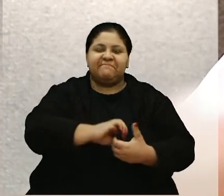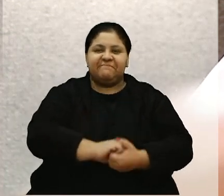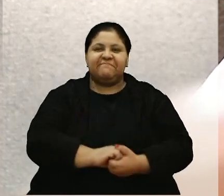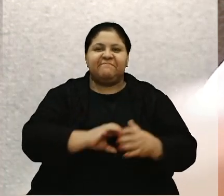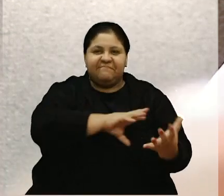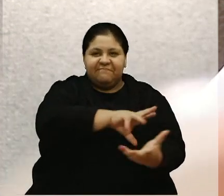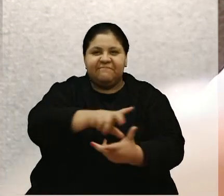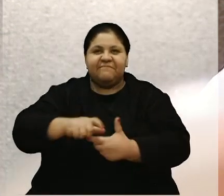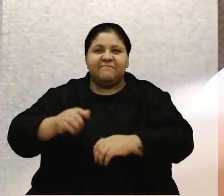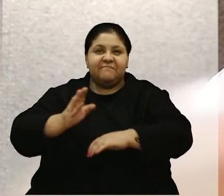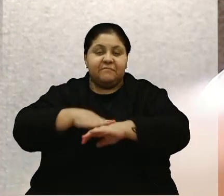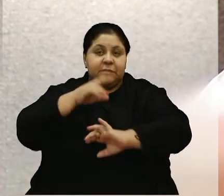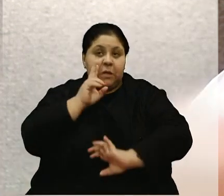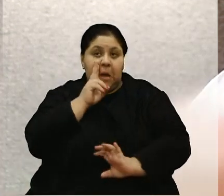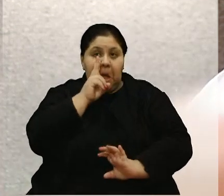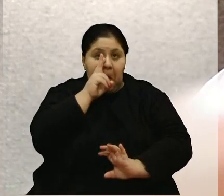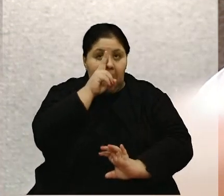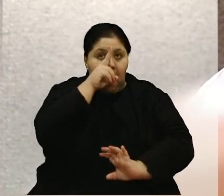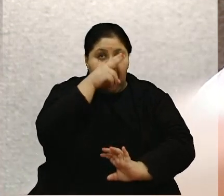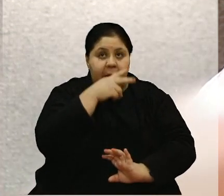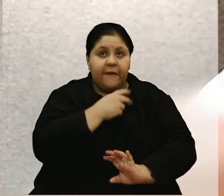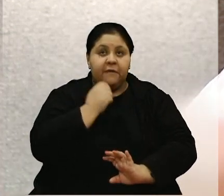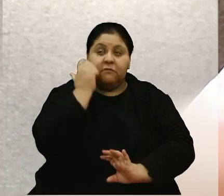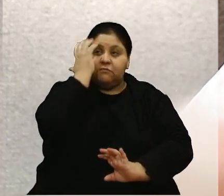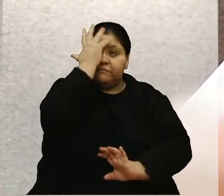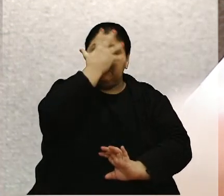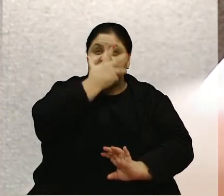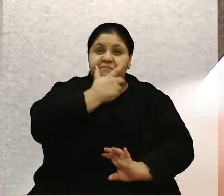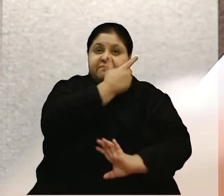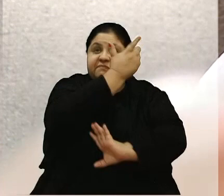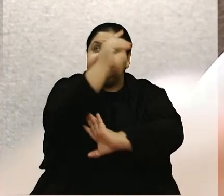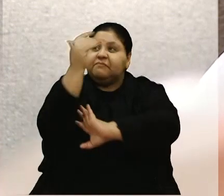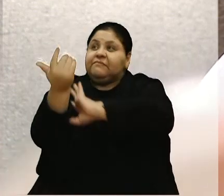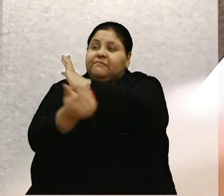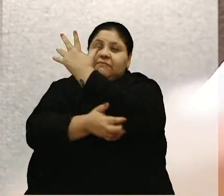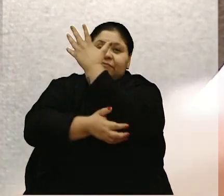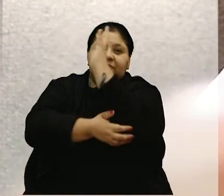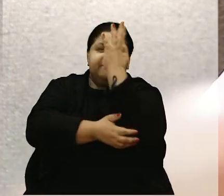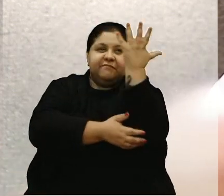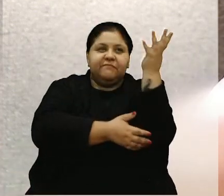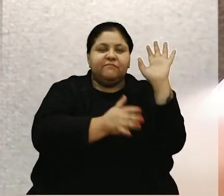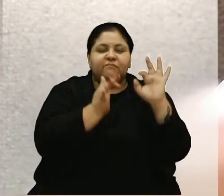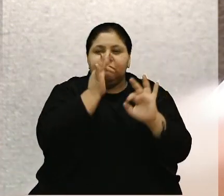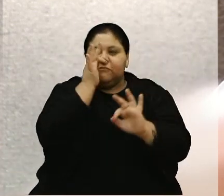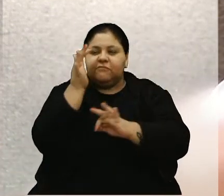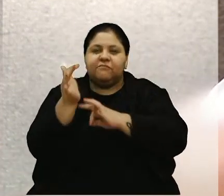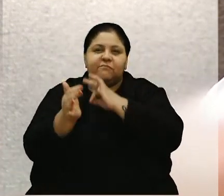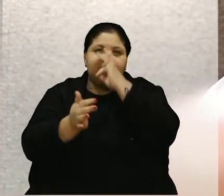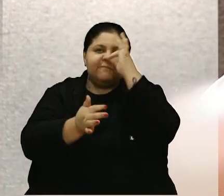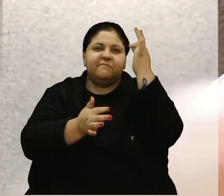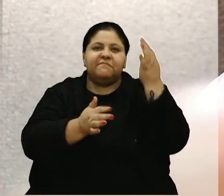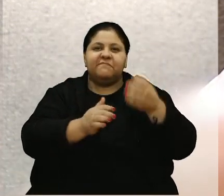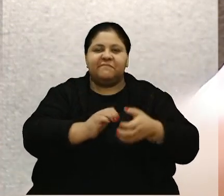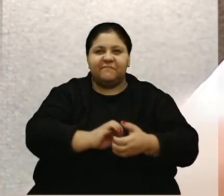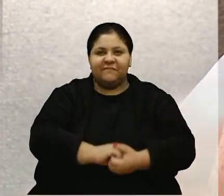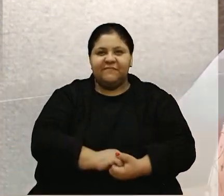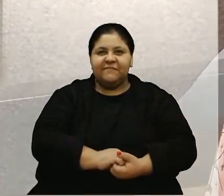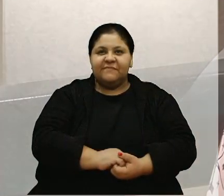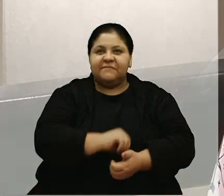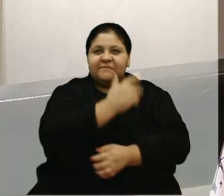a terra mais árida, teus risonhos lindos campos têm mais